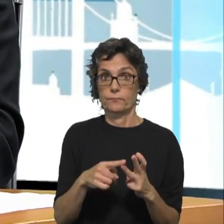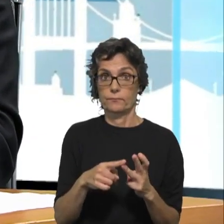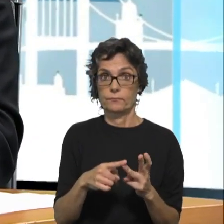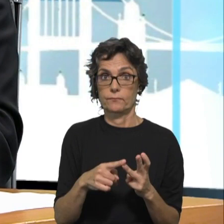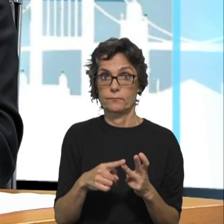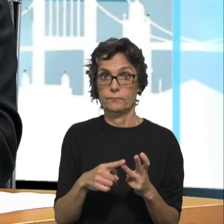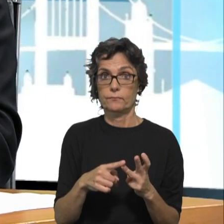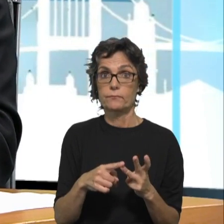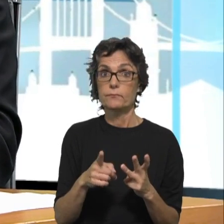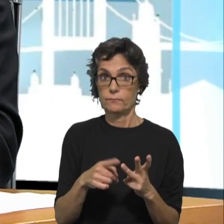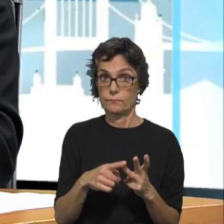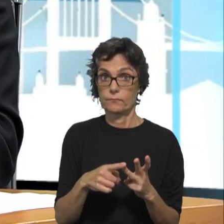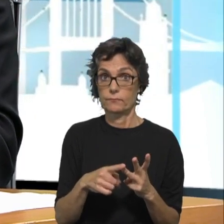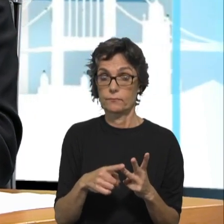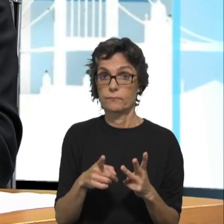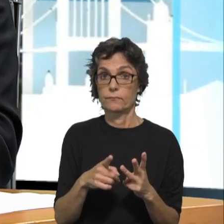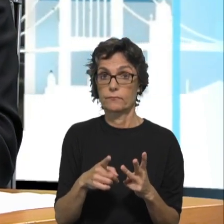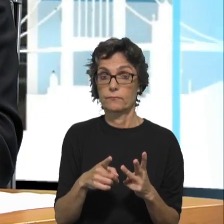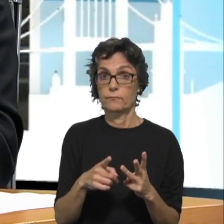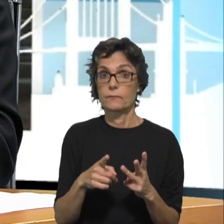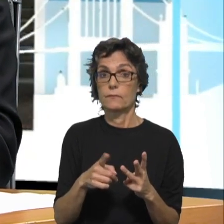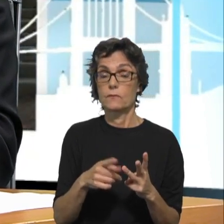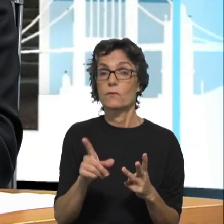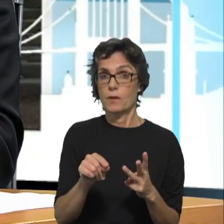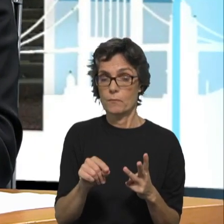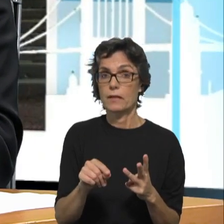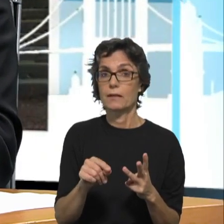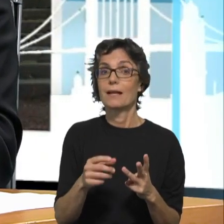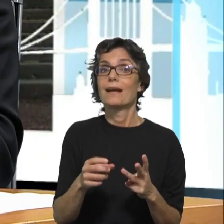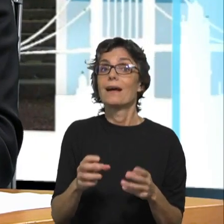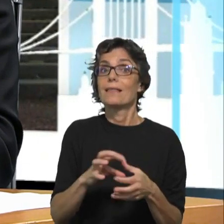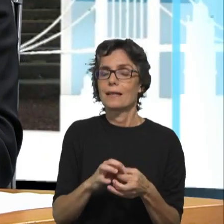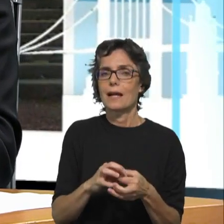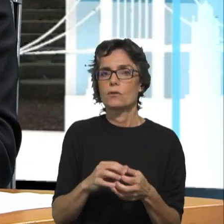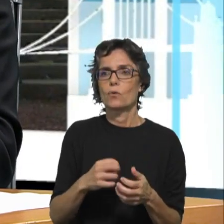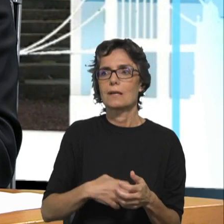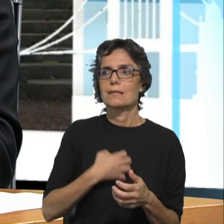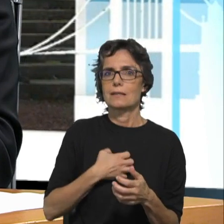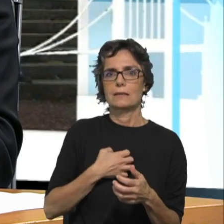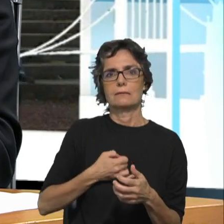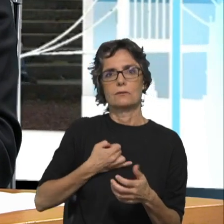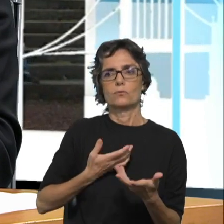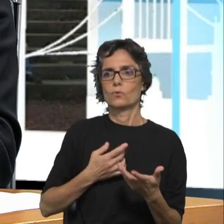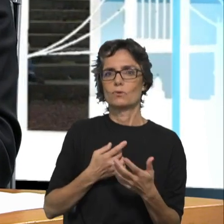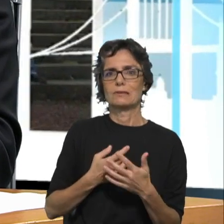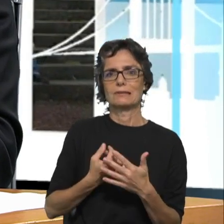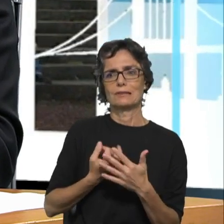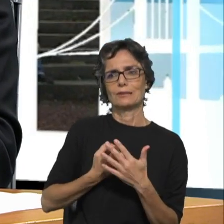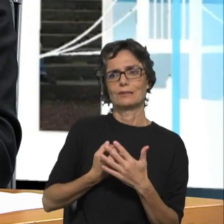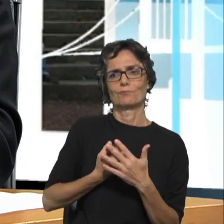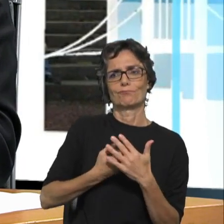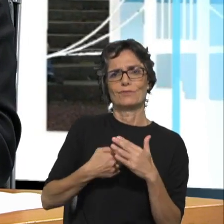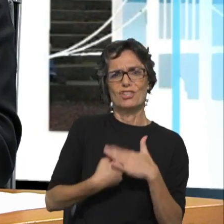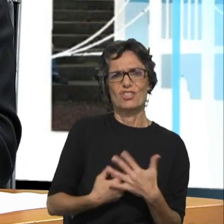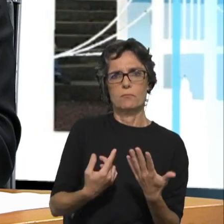lugar, e também muito agora a ver com a questão de se sentirem perseguidos pela sua fé, uma necessidade de formar as pessoas